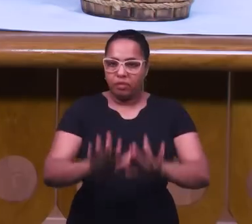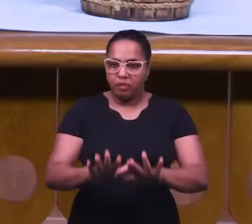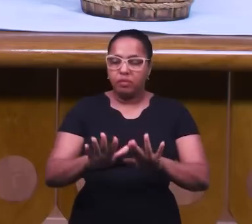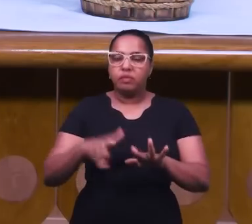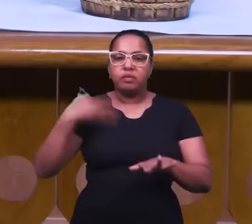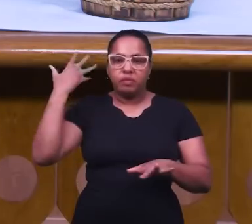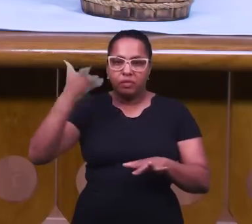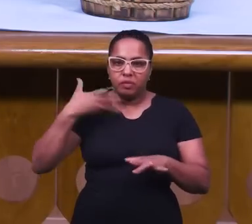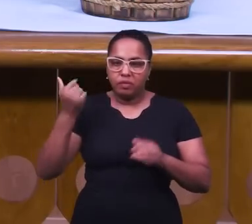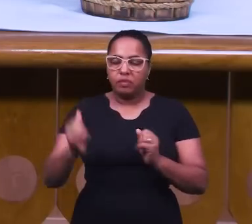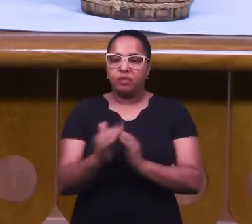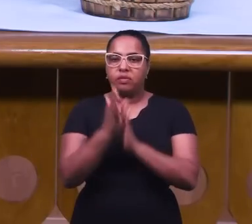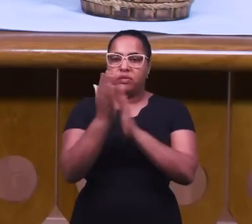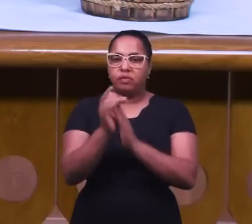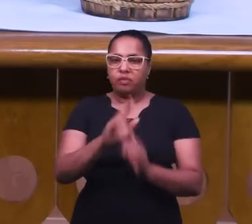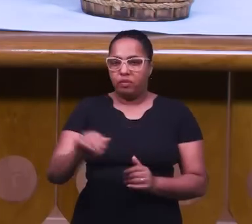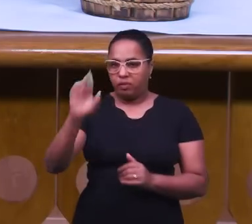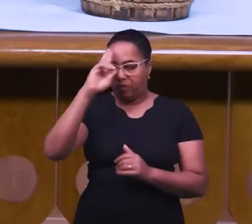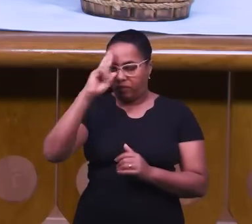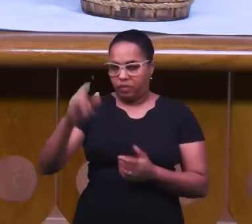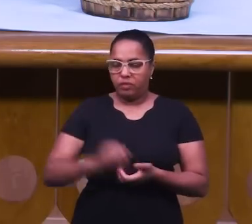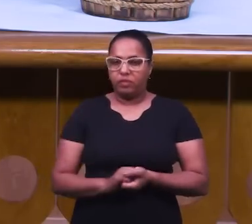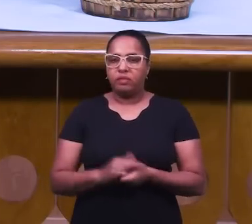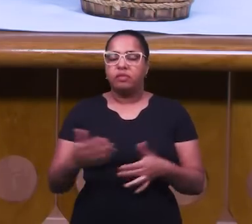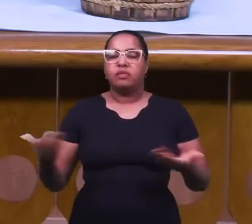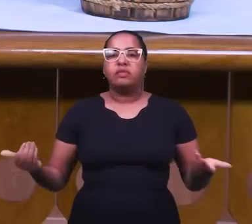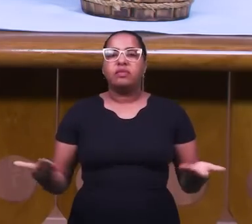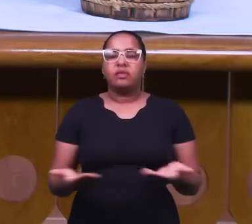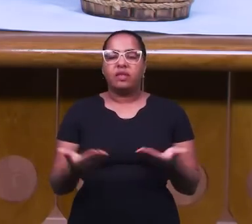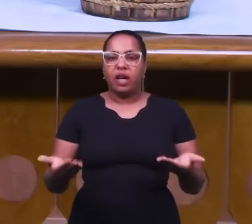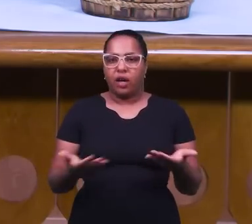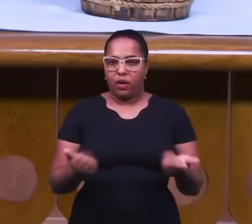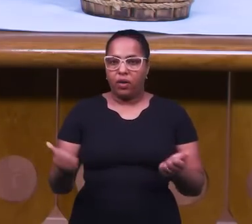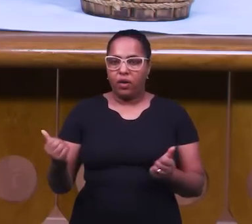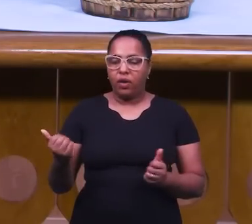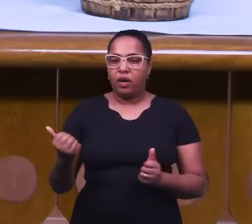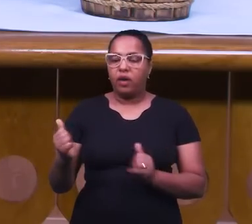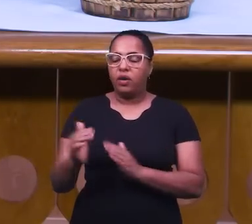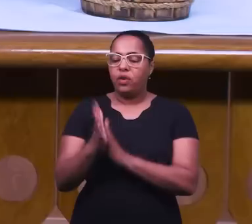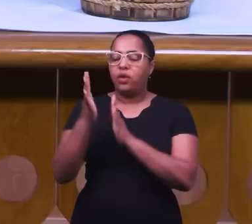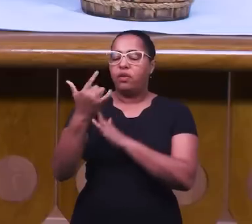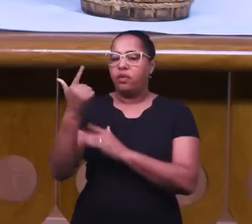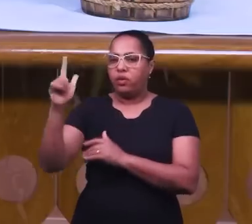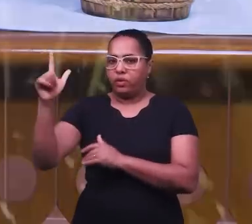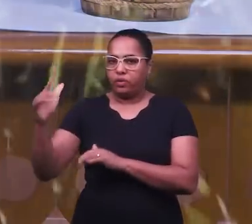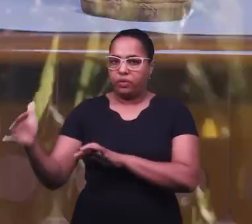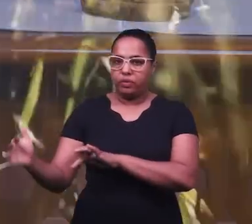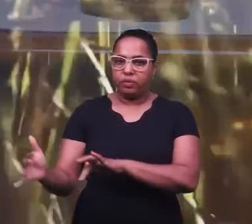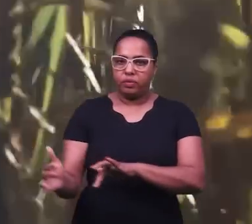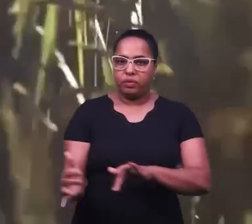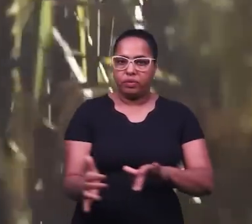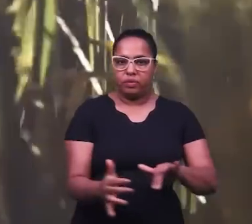abençoe com a sua palavra. Louvado seja o nome do Senhor. Nós vamos agora participar do cântico de mais um louvor.